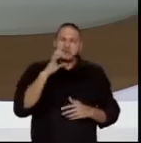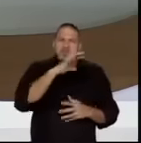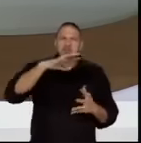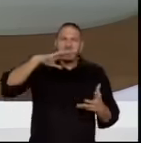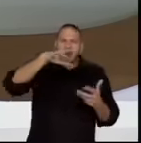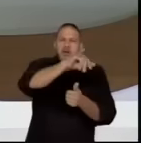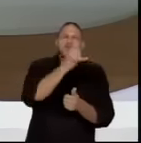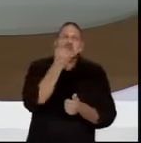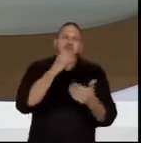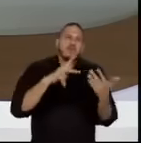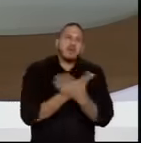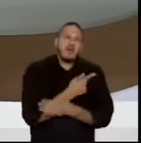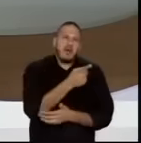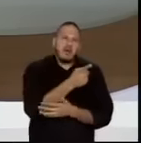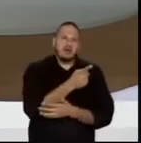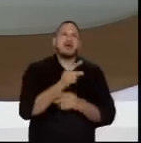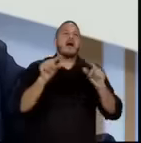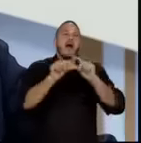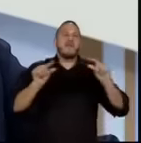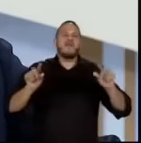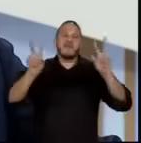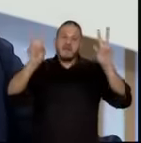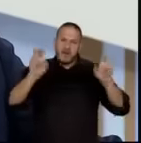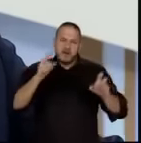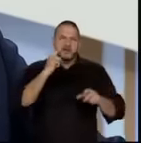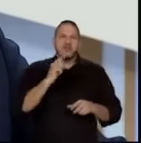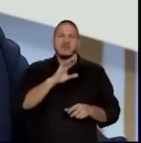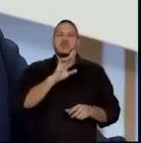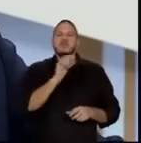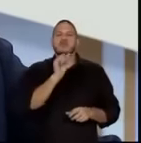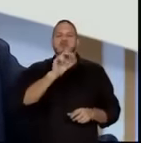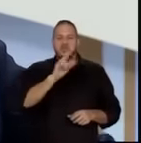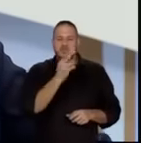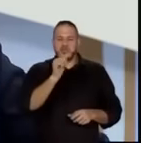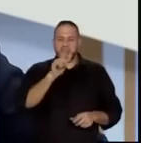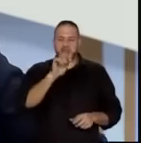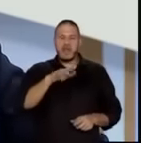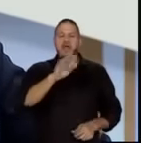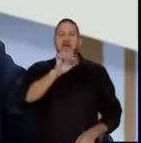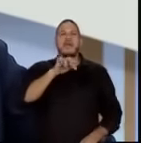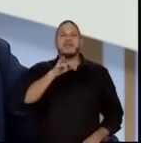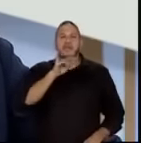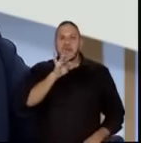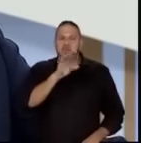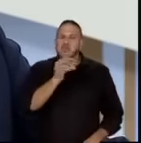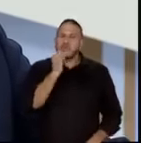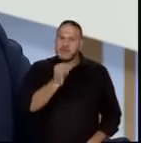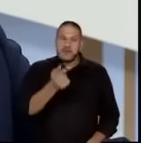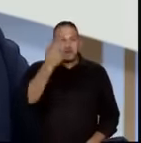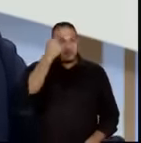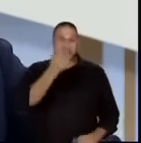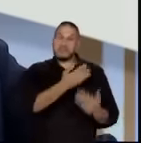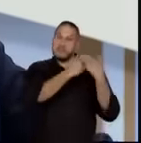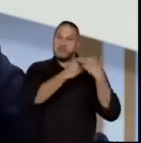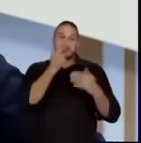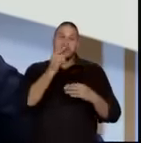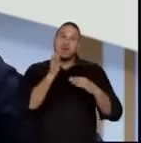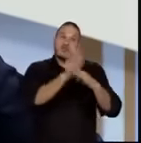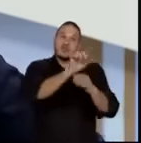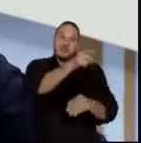estão erradas. A frase é do chanceler Ernesto Araújo, que tem neste momento a missão de ajudar o senhor a resolver essa